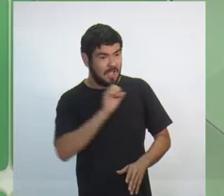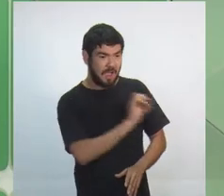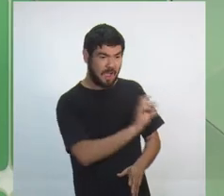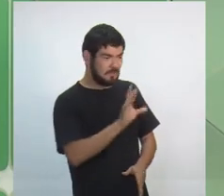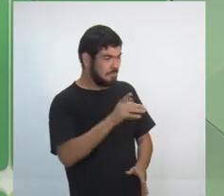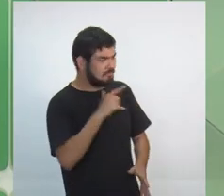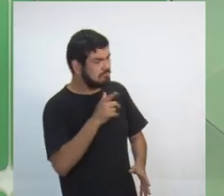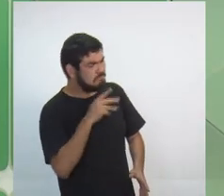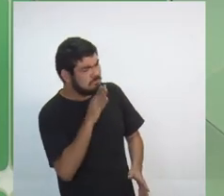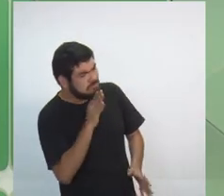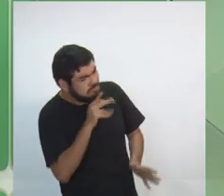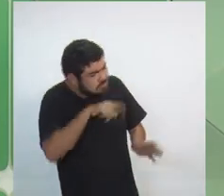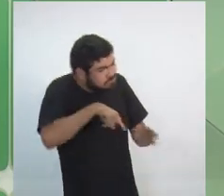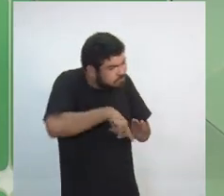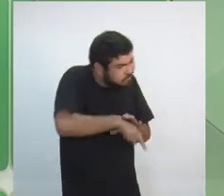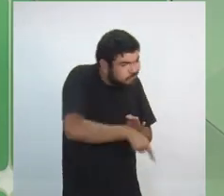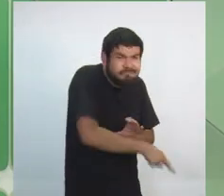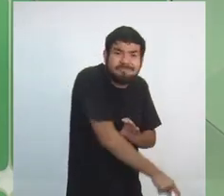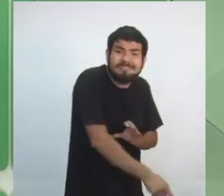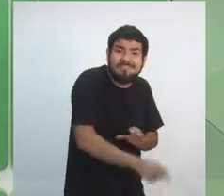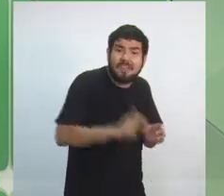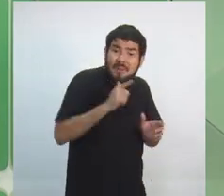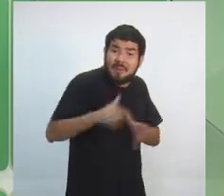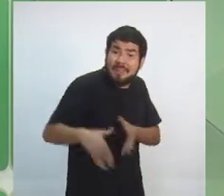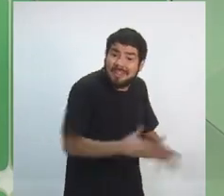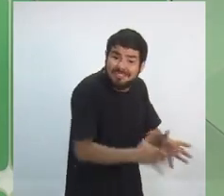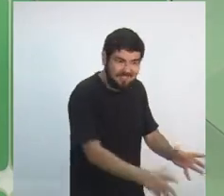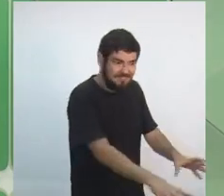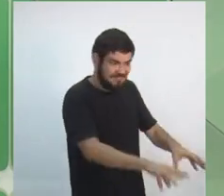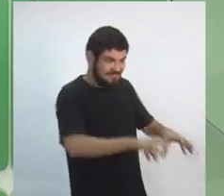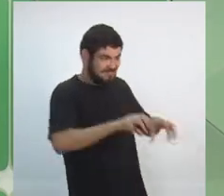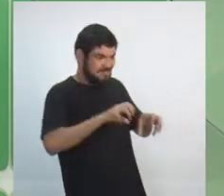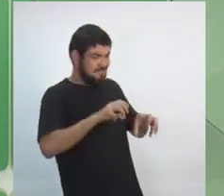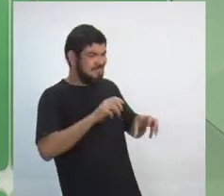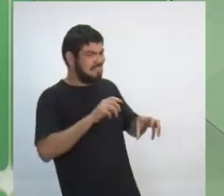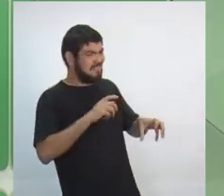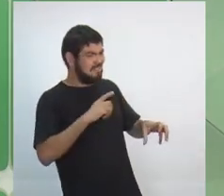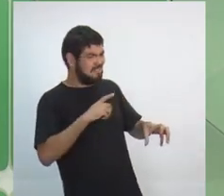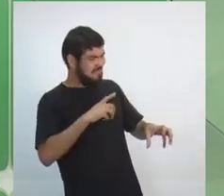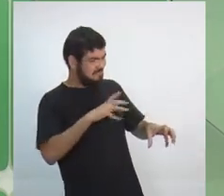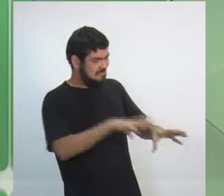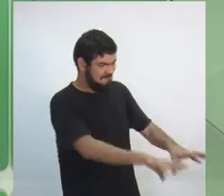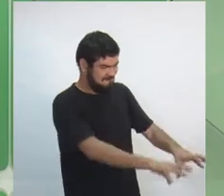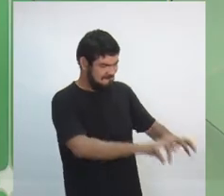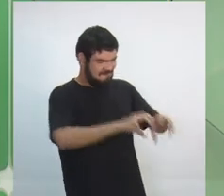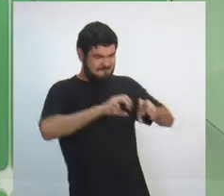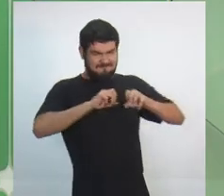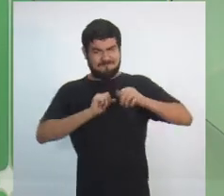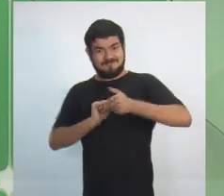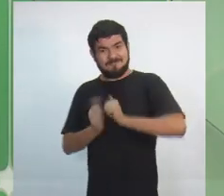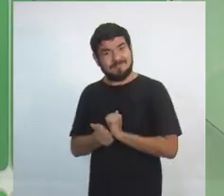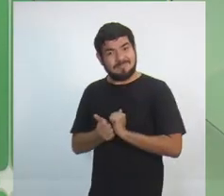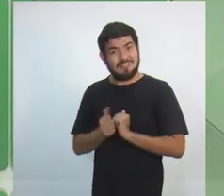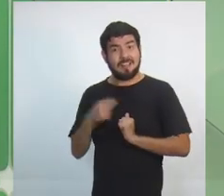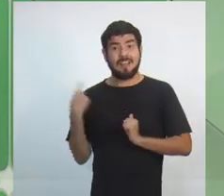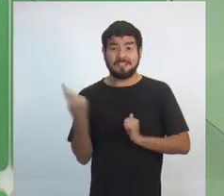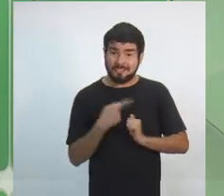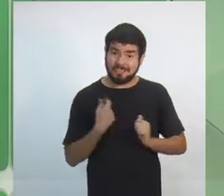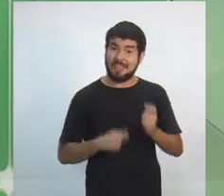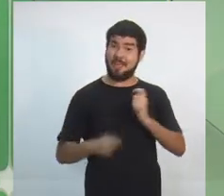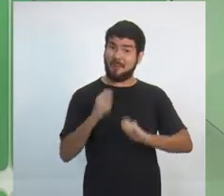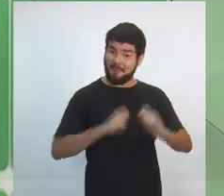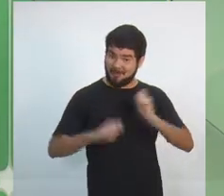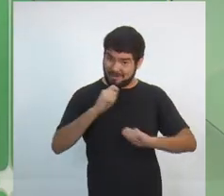interior, ele não vai se adaptar à vocação que eu quero, ele tem que se adaptar à vocação que ele tem. E toda a nossa economia no interior do